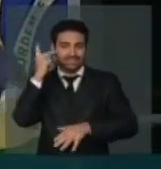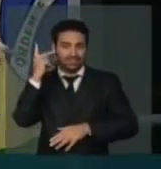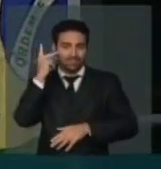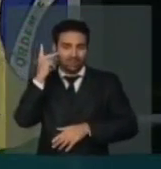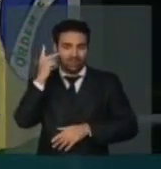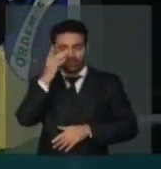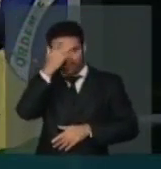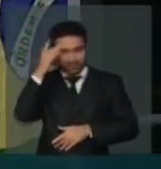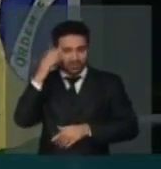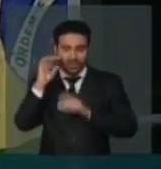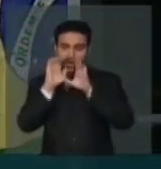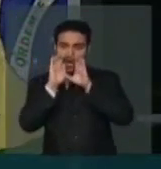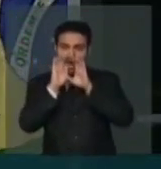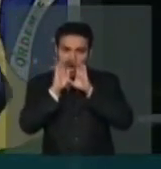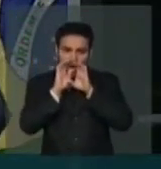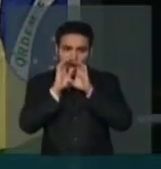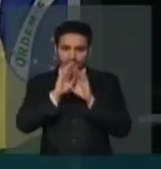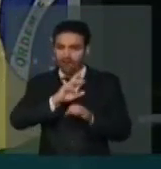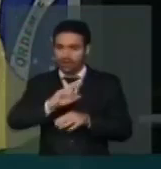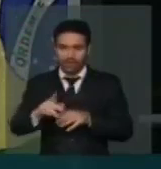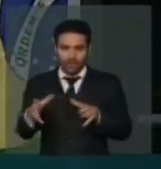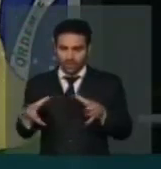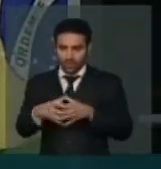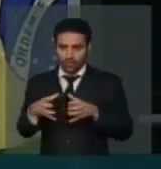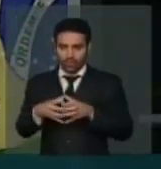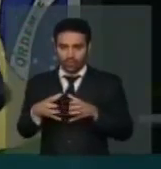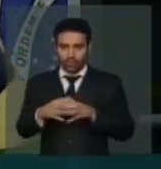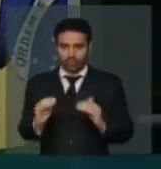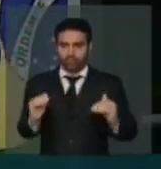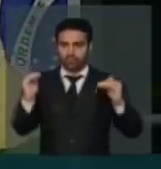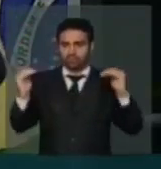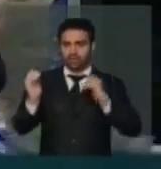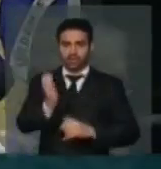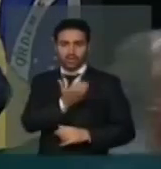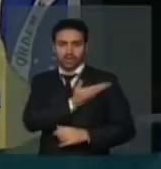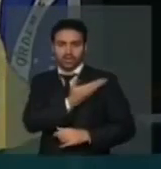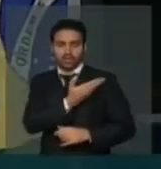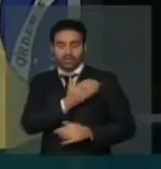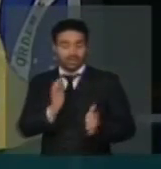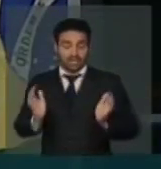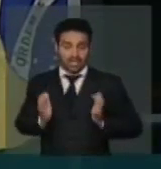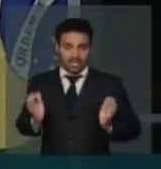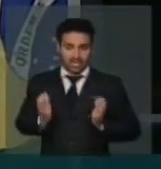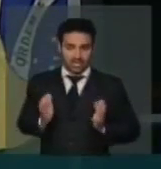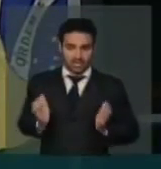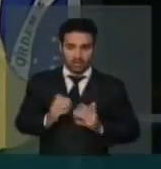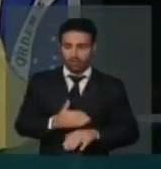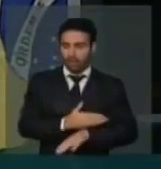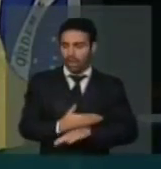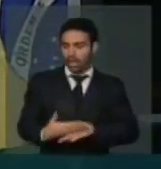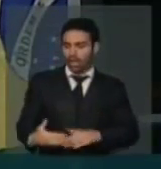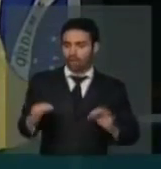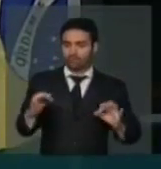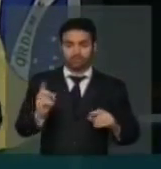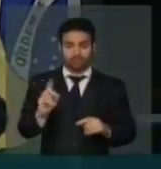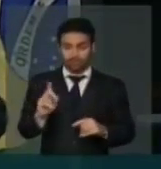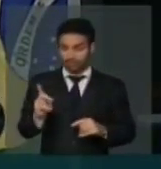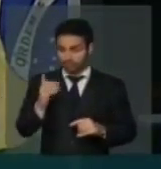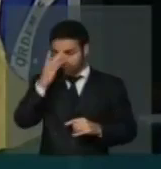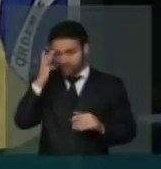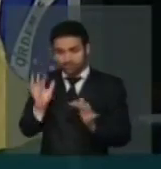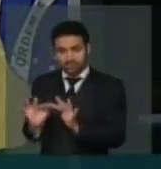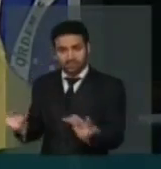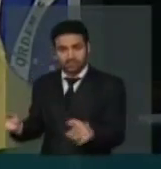Paulo, não pela tal da elite branca que os governistas dizem, mas por